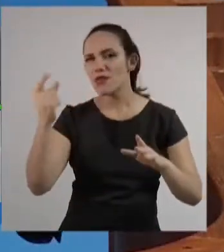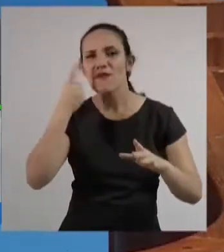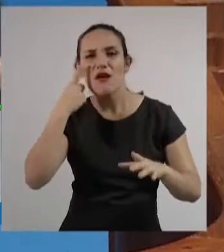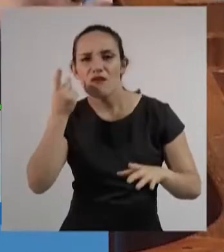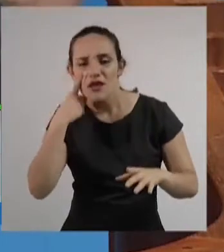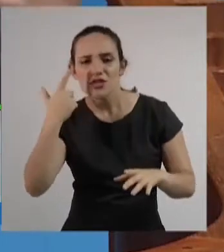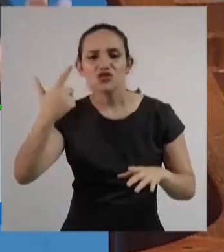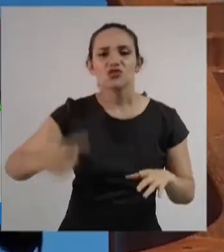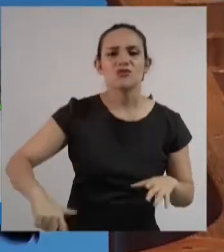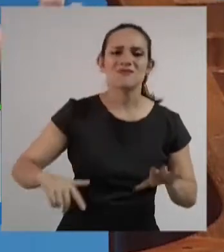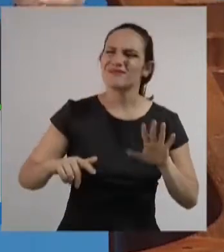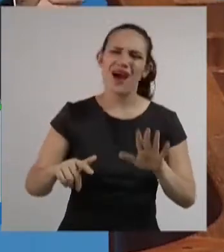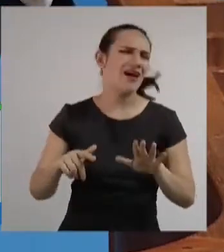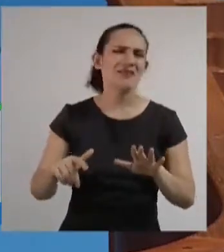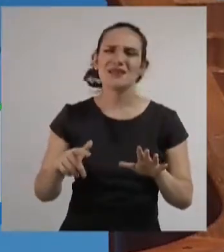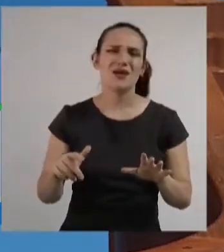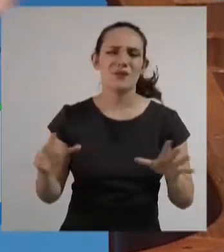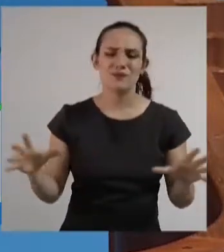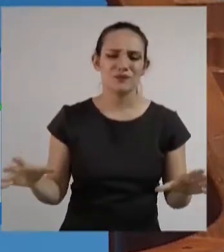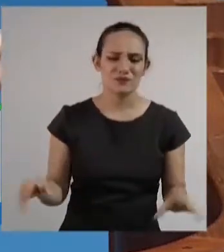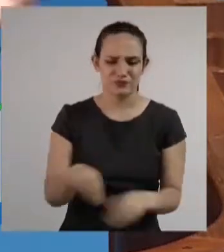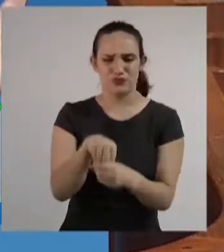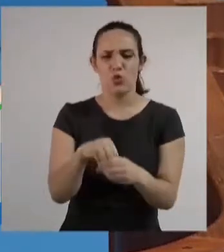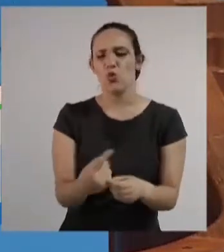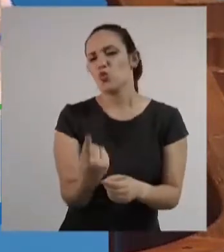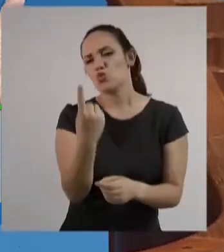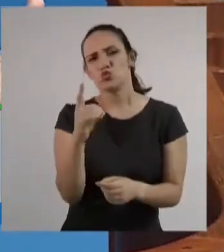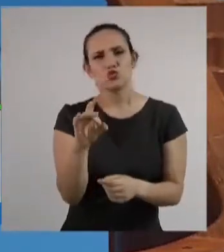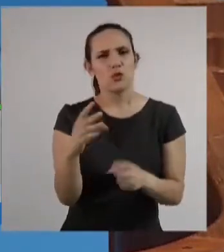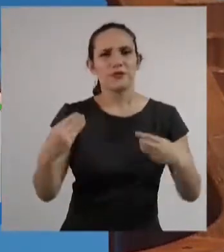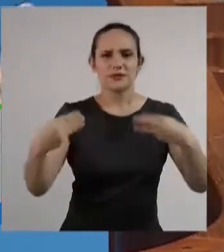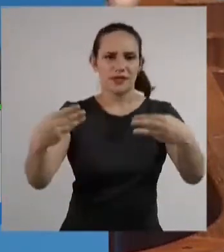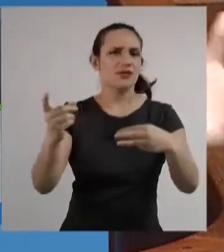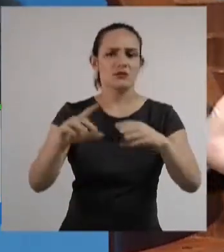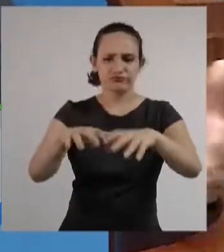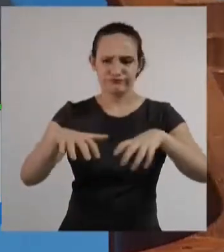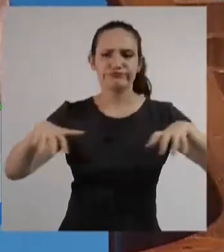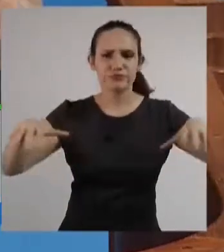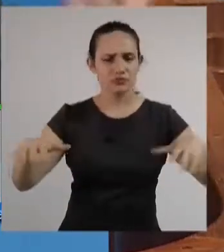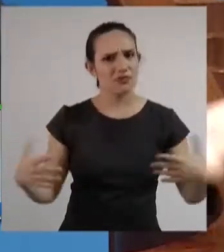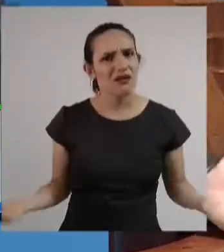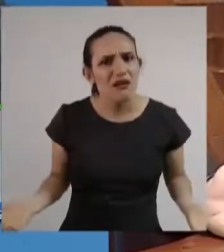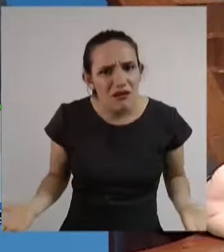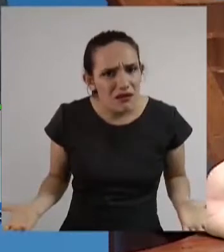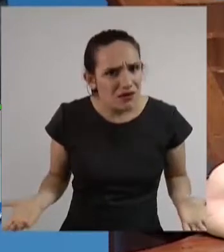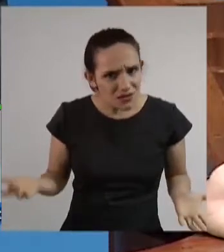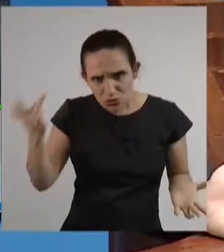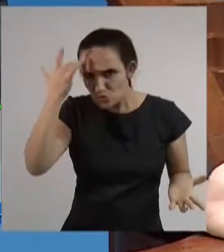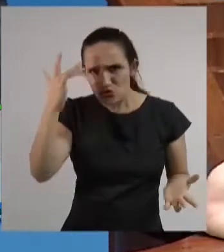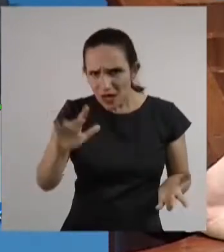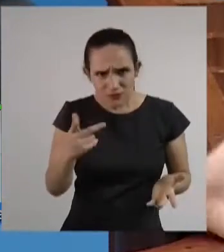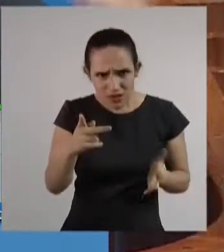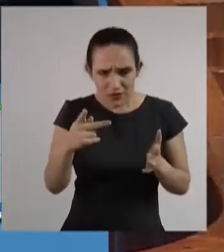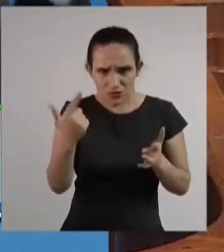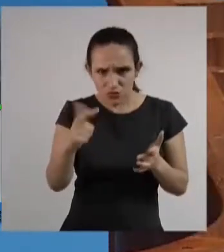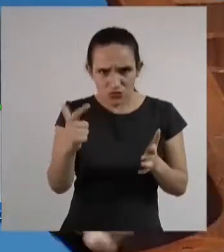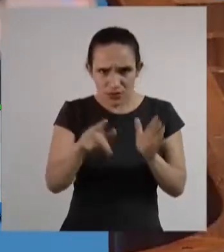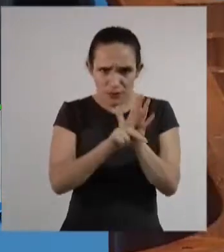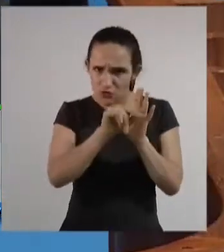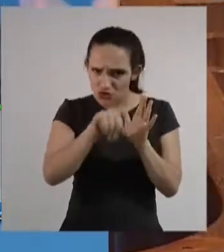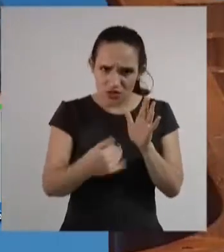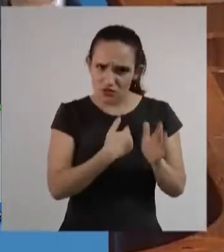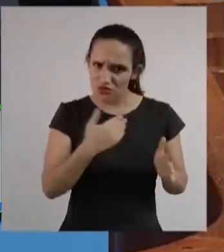esse negócio, acho que não vamos mais fundir o meio ambiente com a agricultura. O que é isso? Esse pessoal não tem programa de governo,